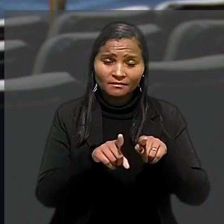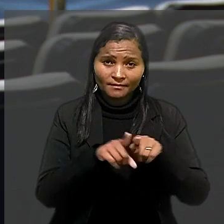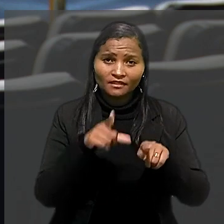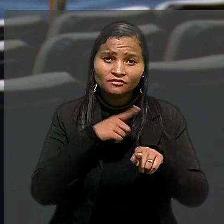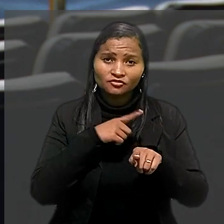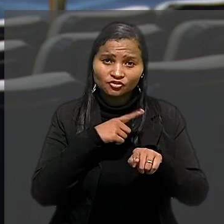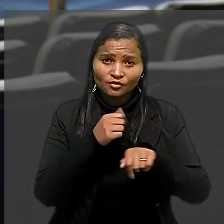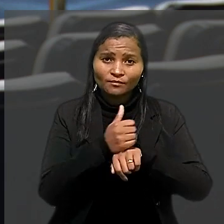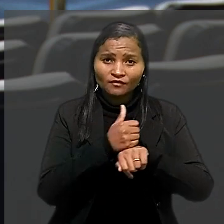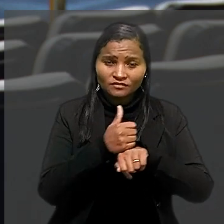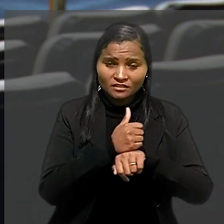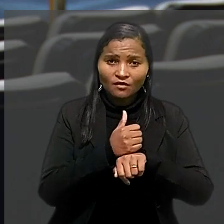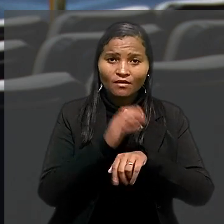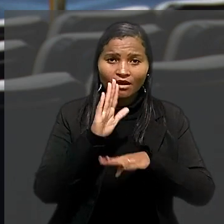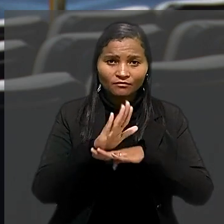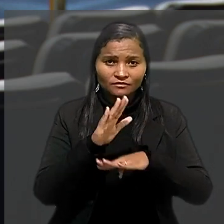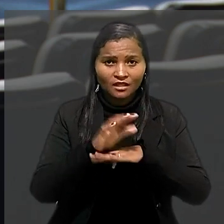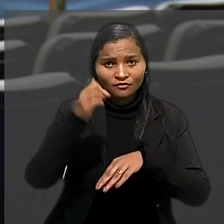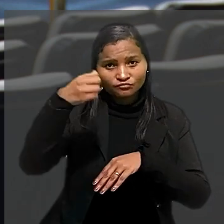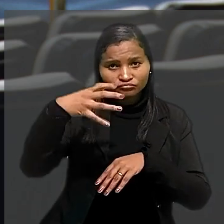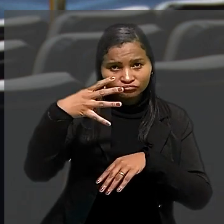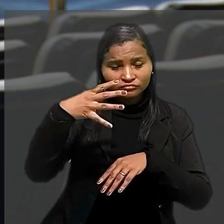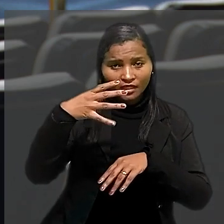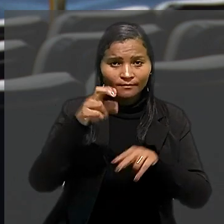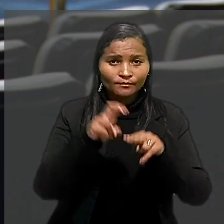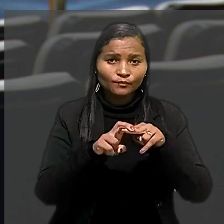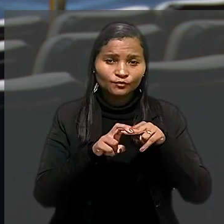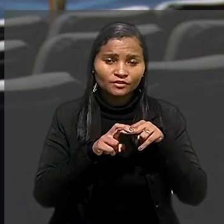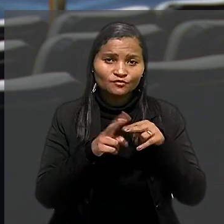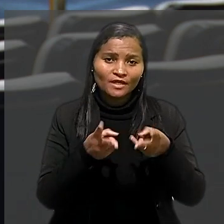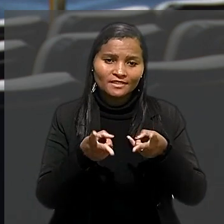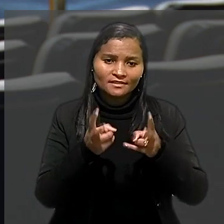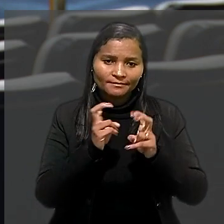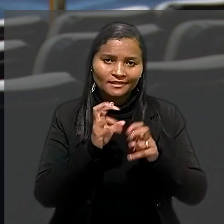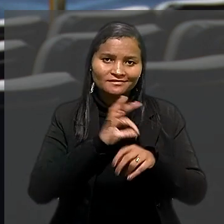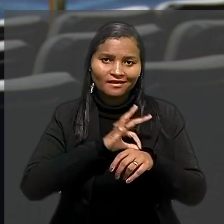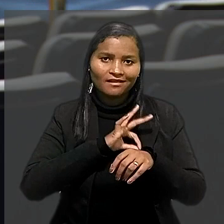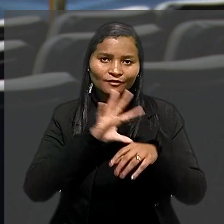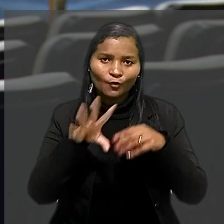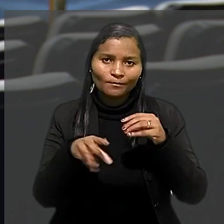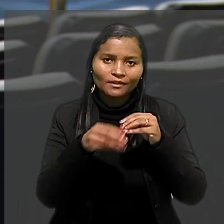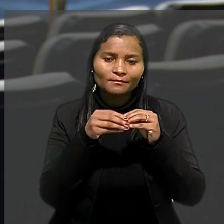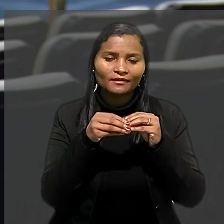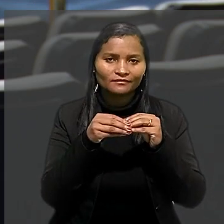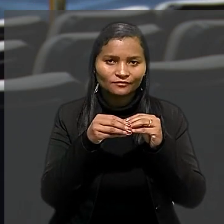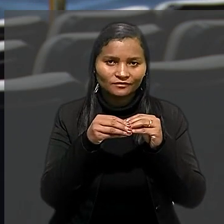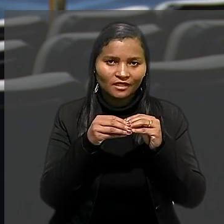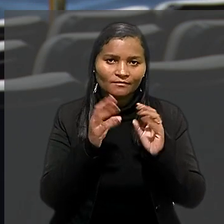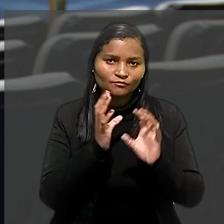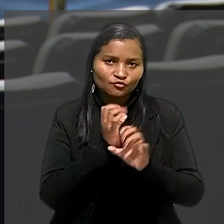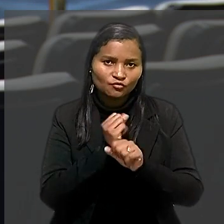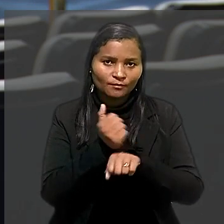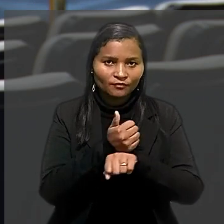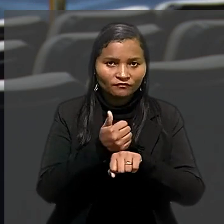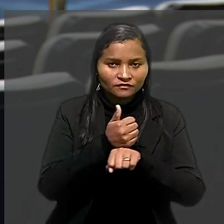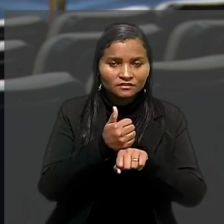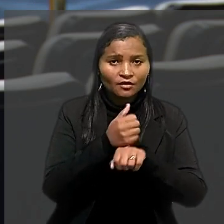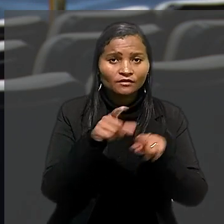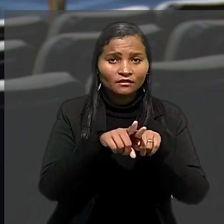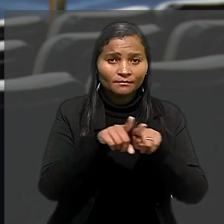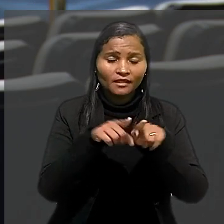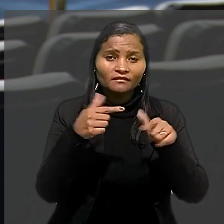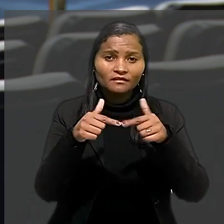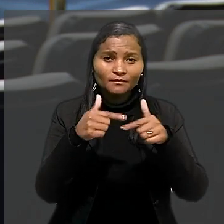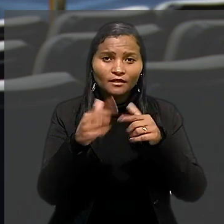mas também tinha atribuições de auxiliar de iluminador e, por isso, recebia o adicional de acúmulo de função.